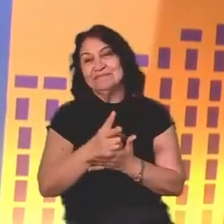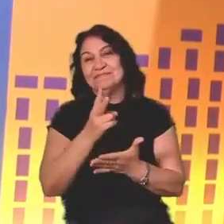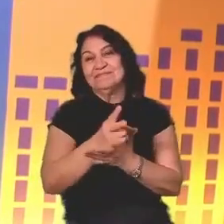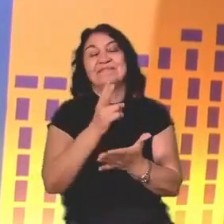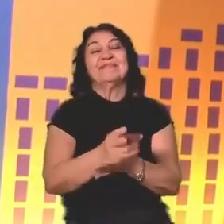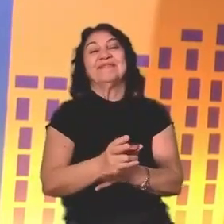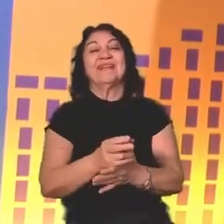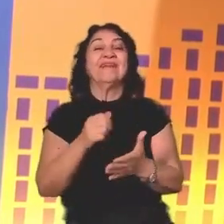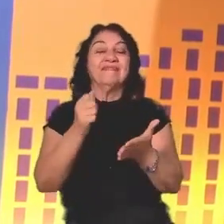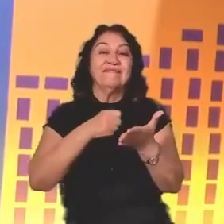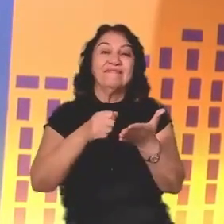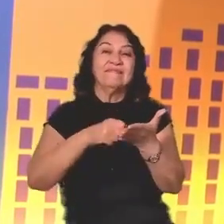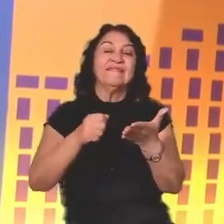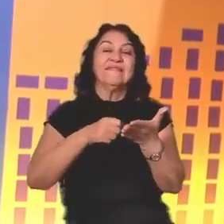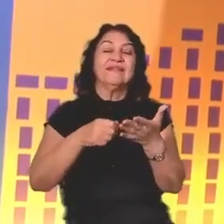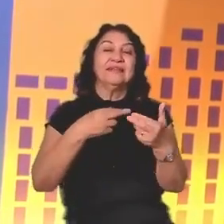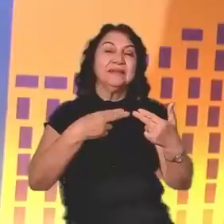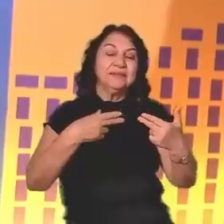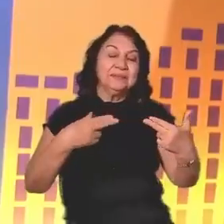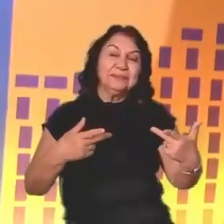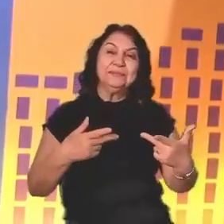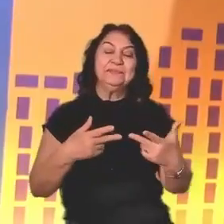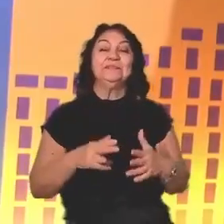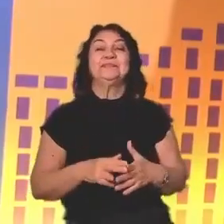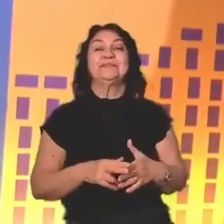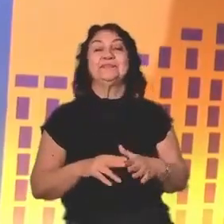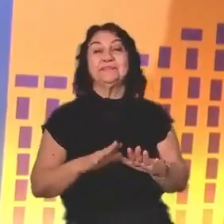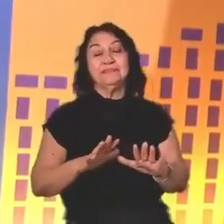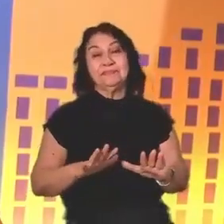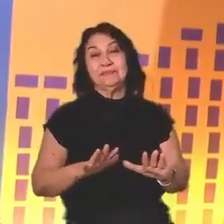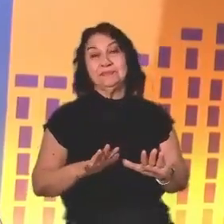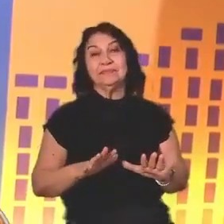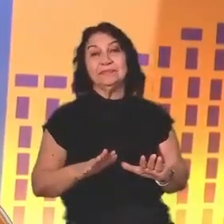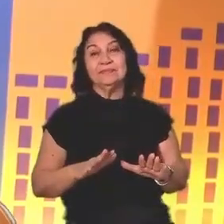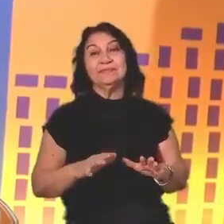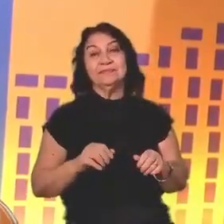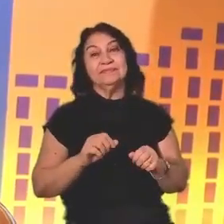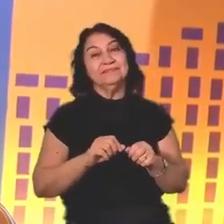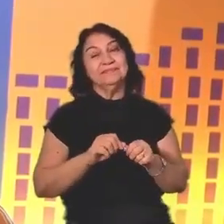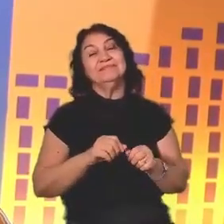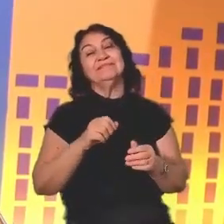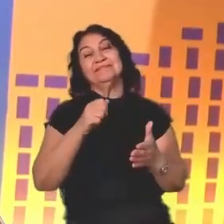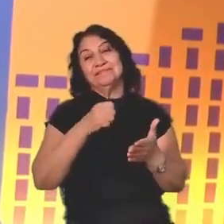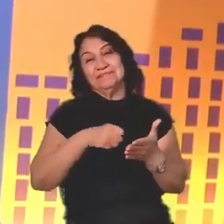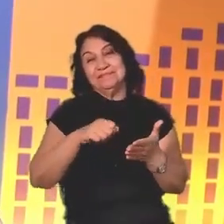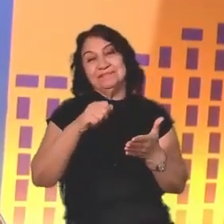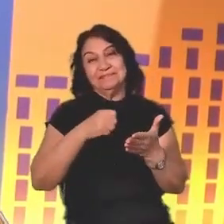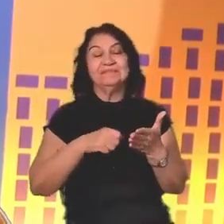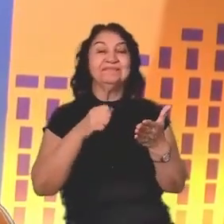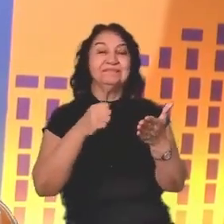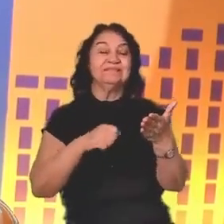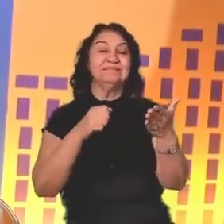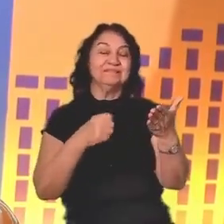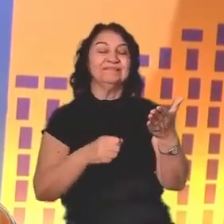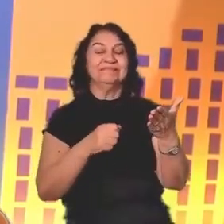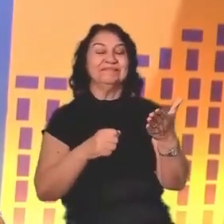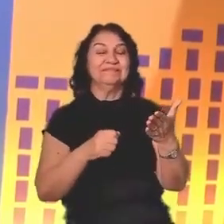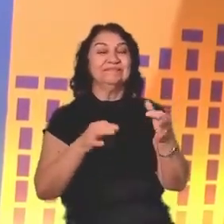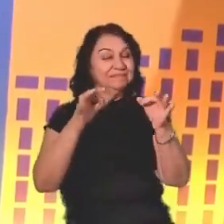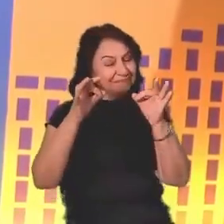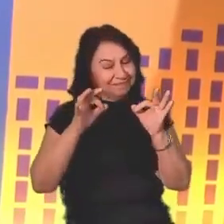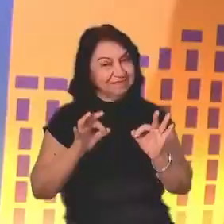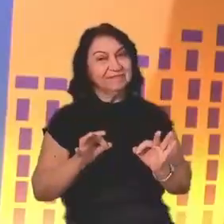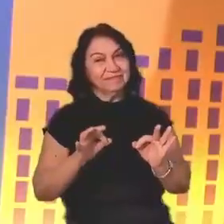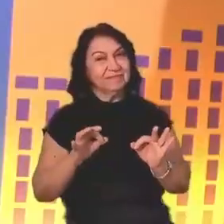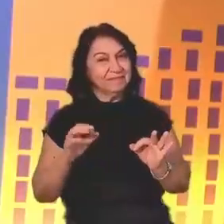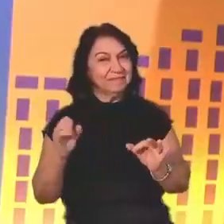muita coisa, né? E é isso que eu vou fazer. E, se Deus quiser, vai dar certo. E você já deu